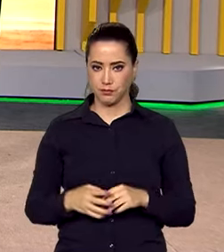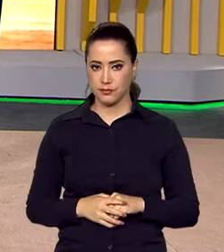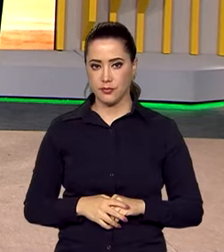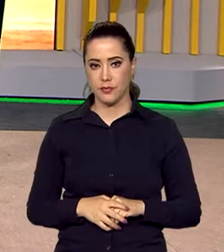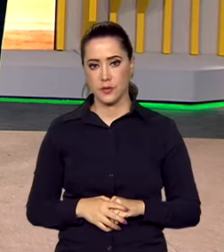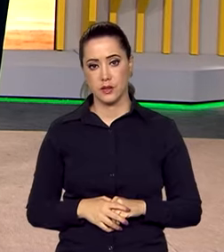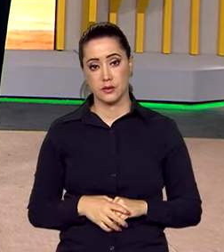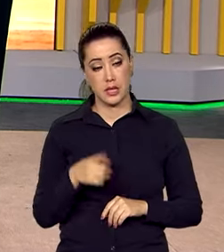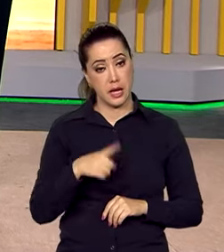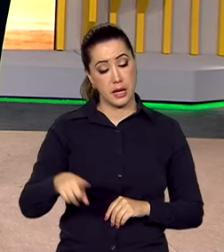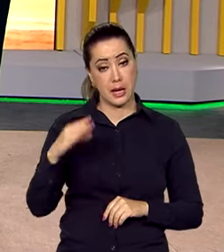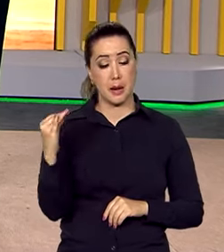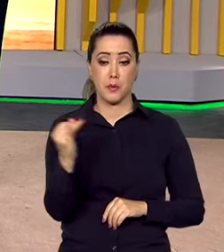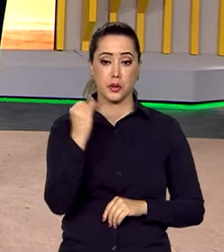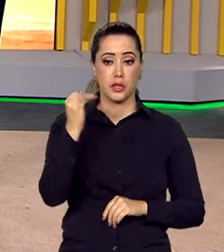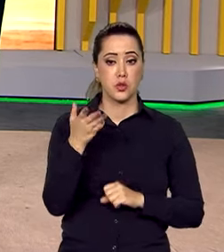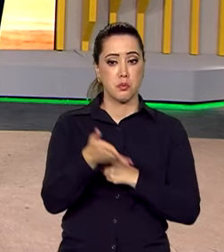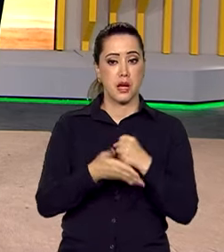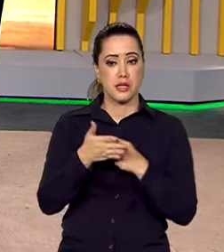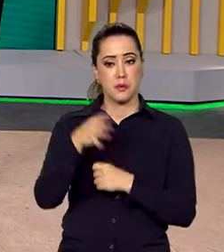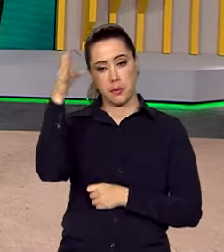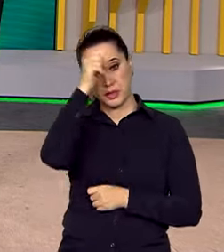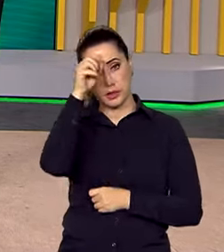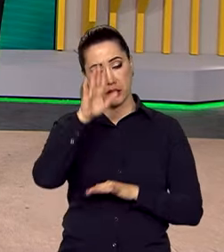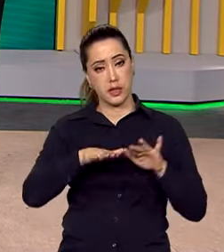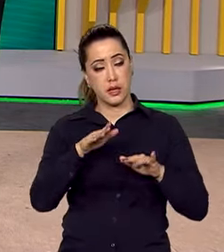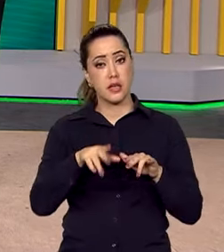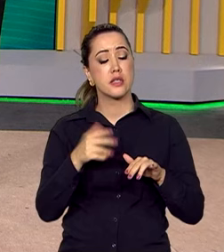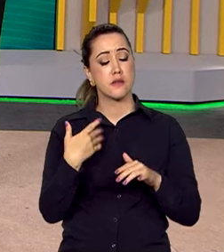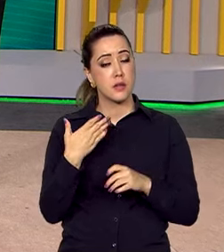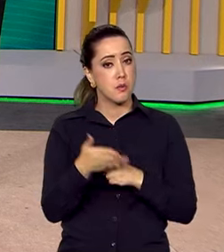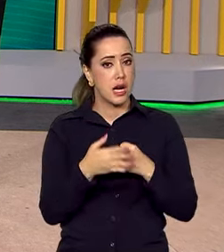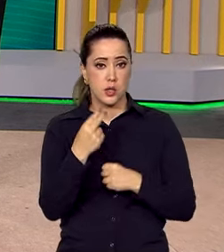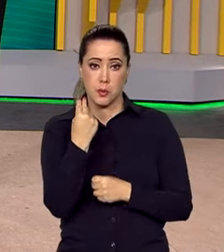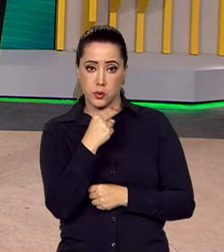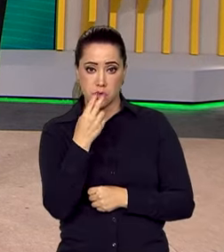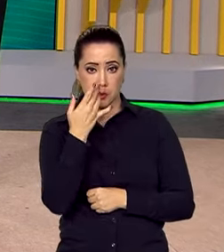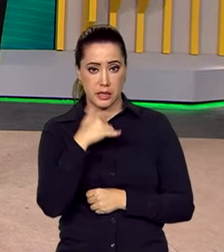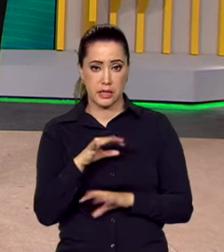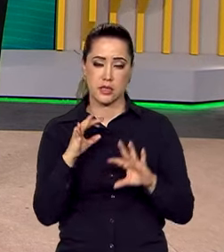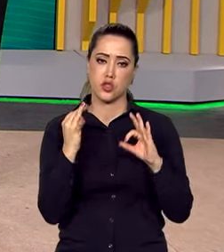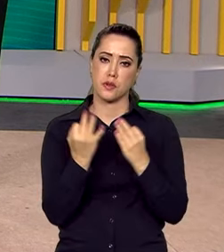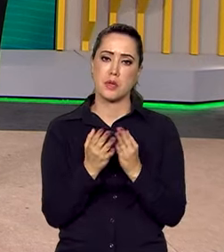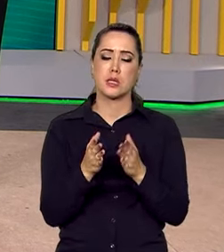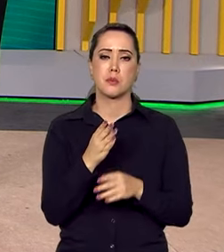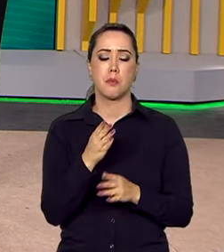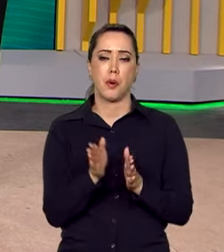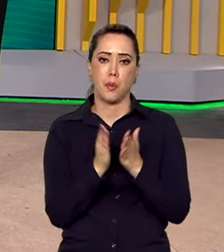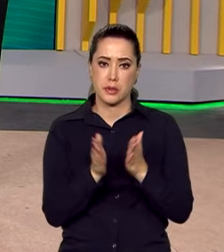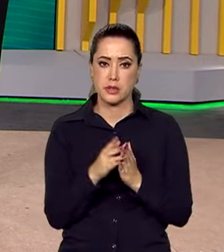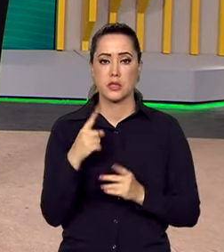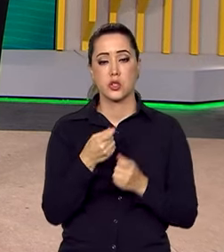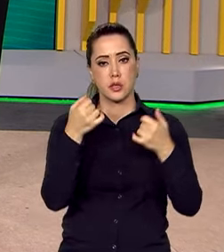Ela é essencial para o aprendizado e muitas vezes um dos pilares da nutrição para crianças de famílias de baixa renda. Estamos falando